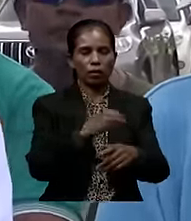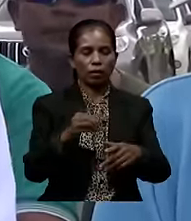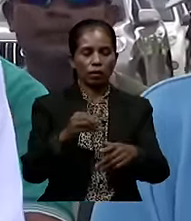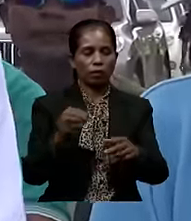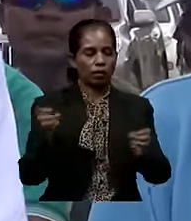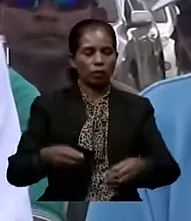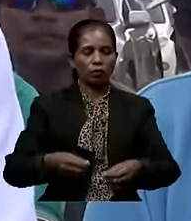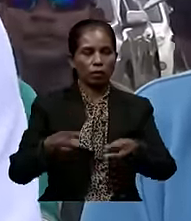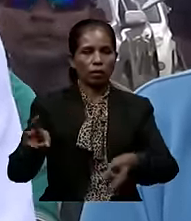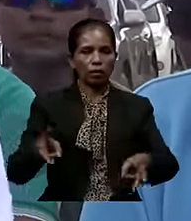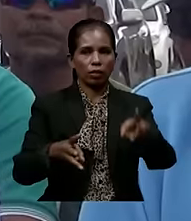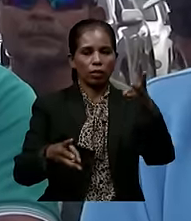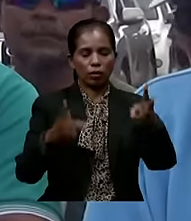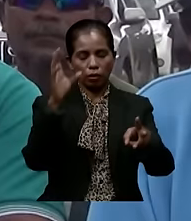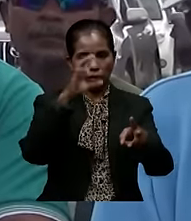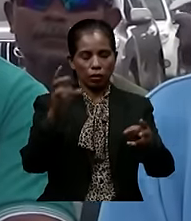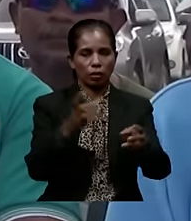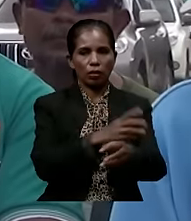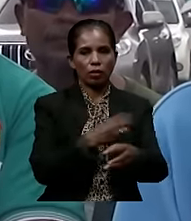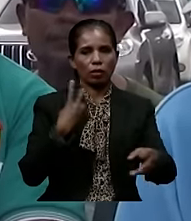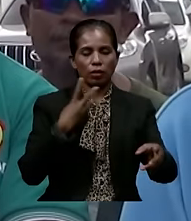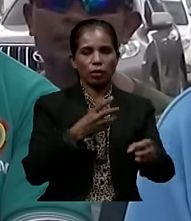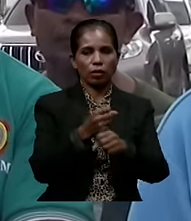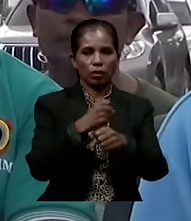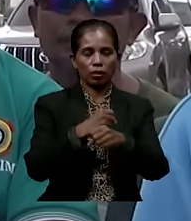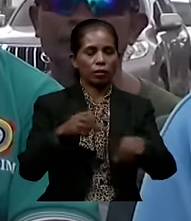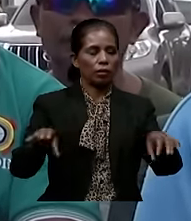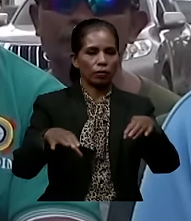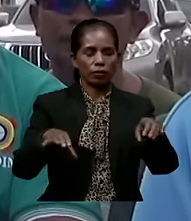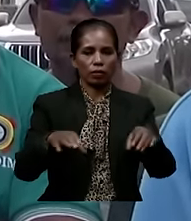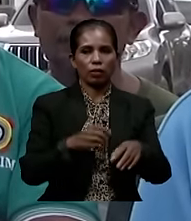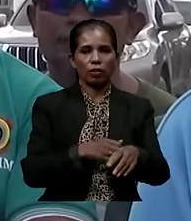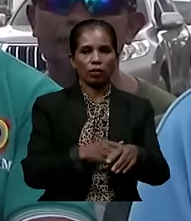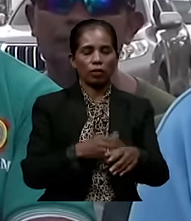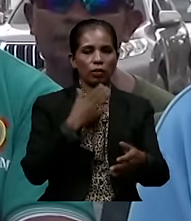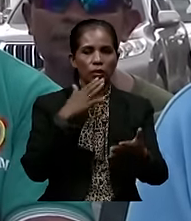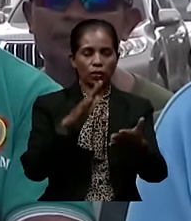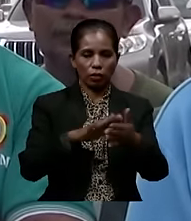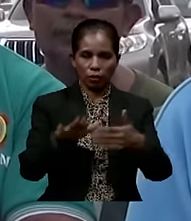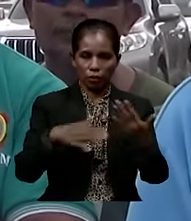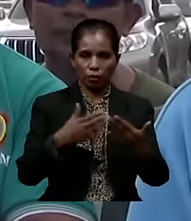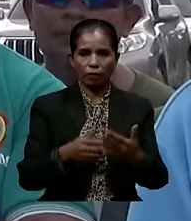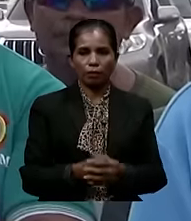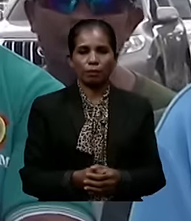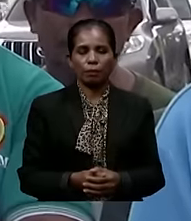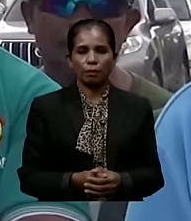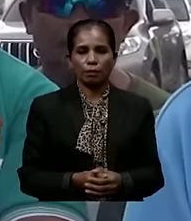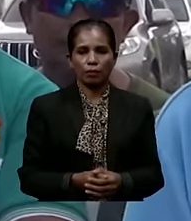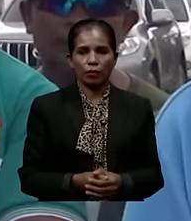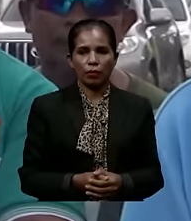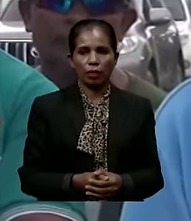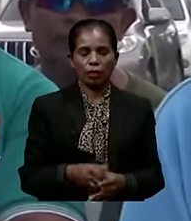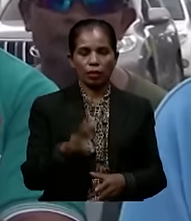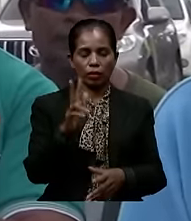lá, uma careta lá, então tu ocupa a estrada. Também está halo serviço de nós, na dia cota. Lei da